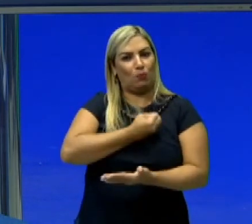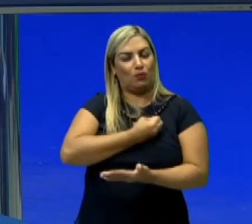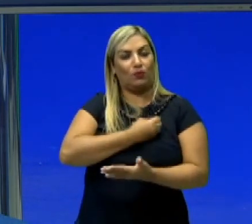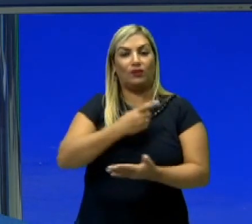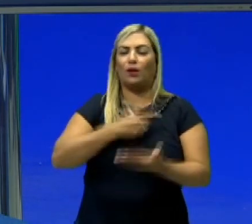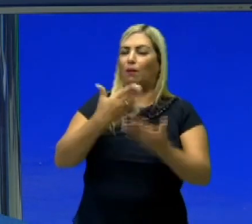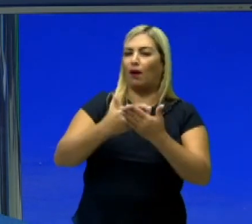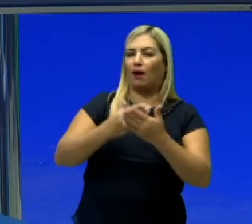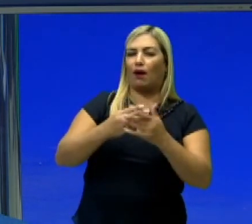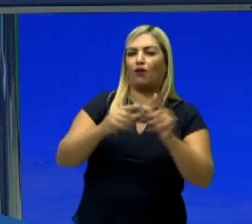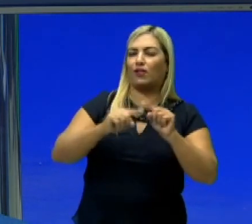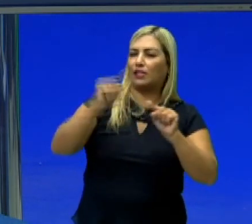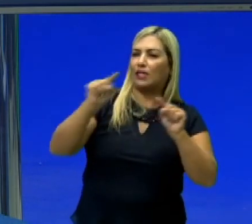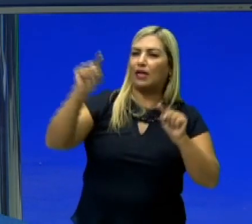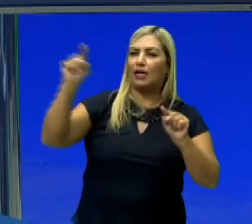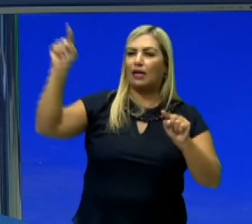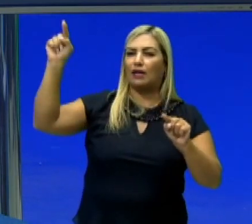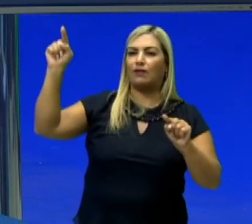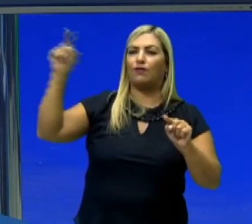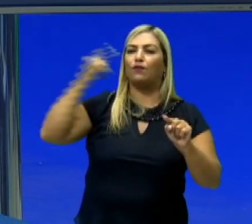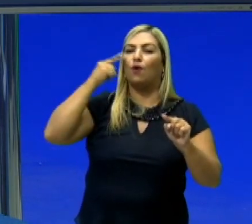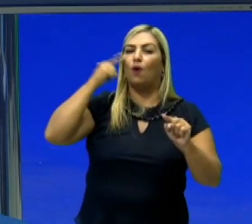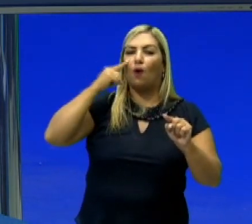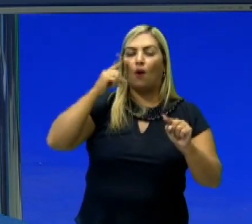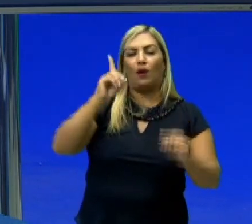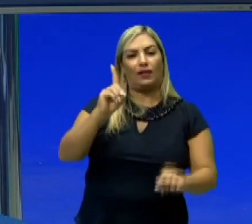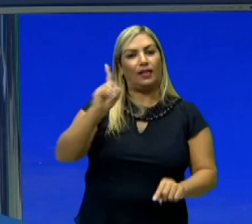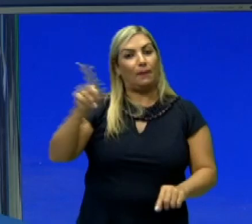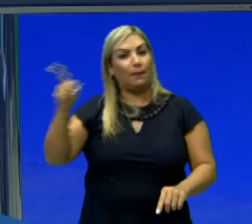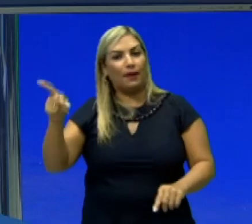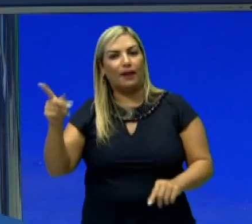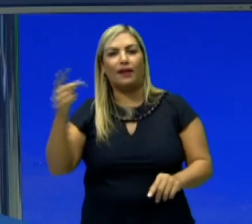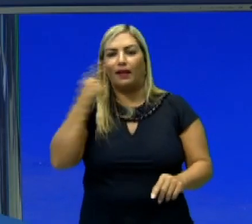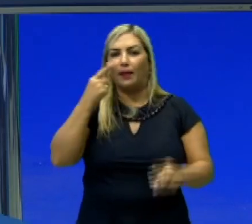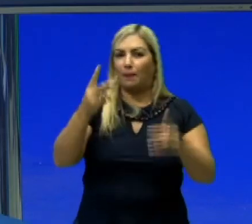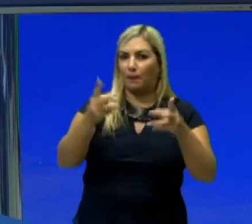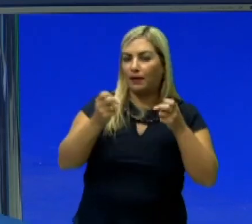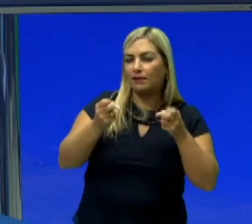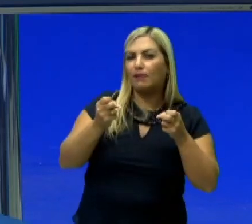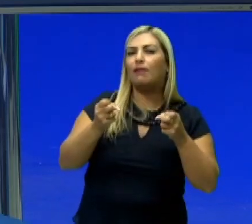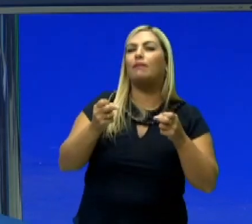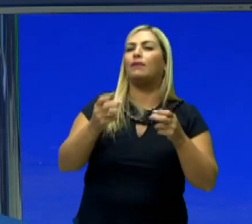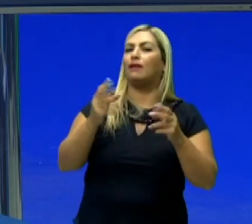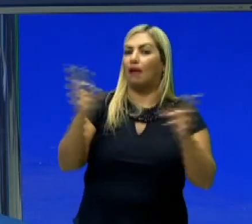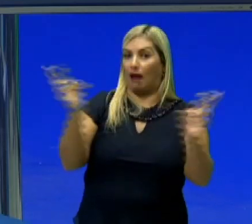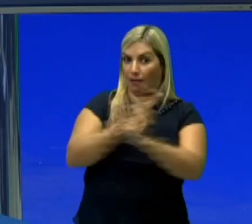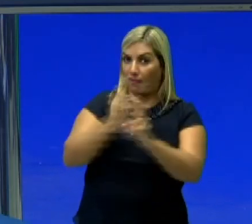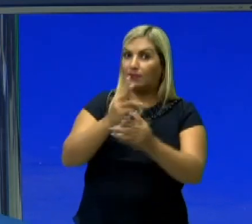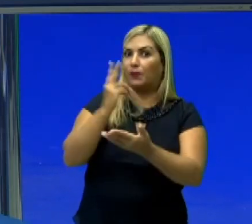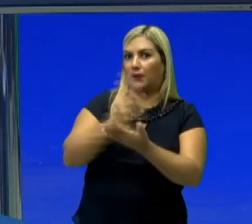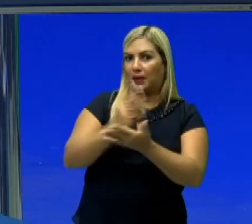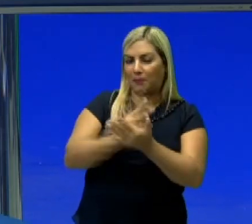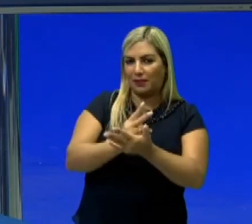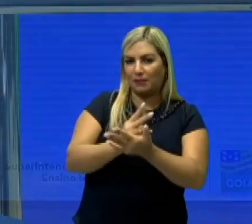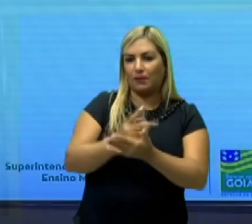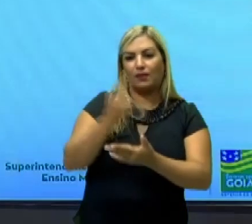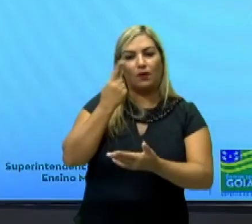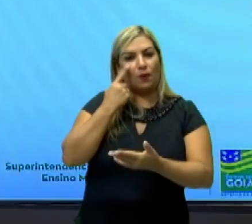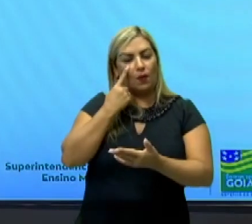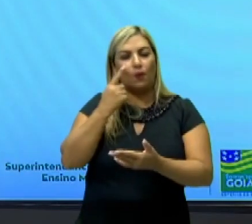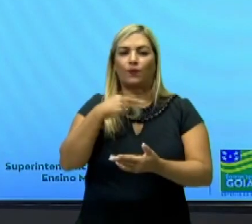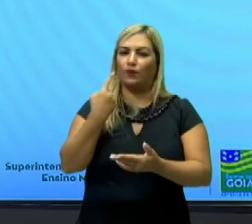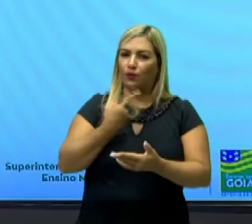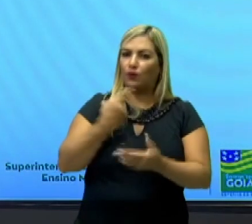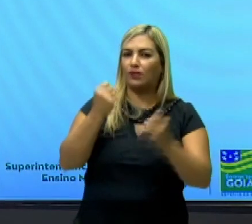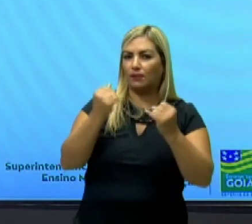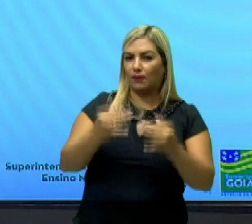o gráfico, olha a corrente e olha a DDP e verifica que a relação entre os dois sempre é a mesma. Beleza? Então, olha só, por isso a gente